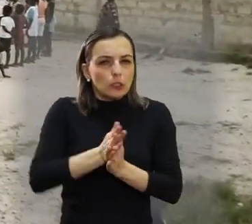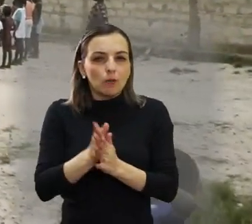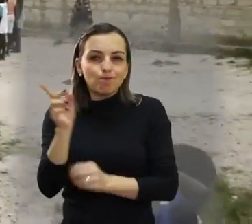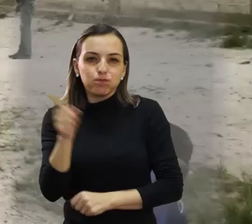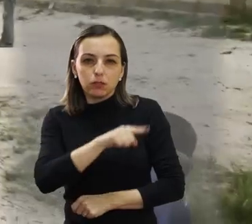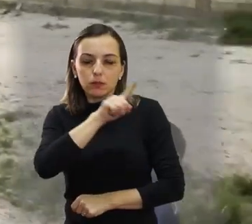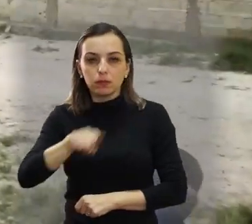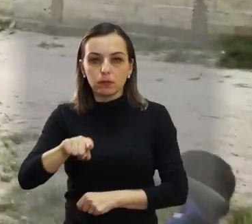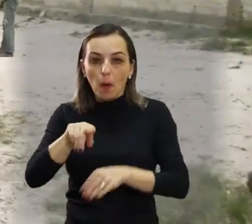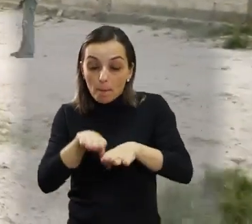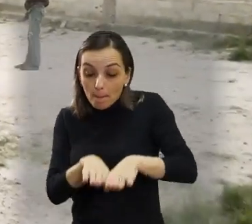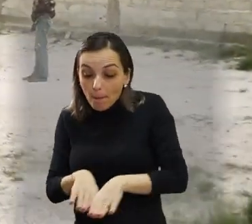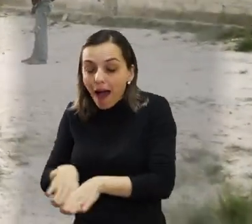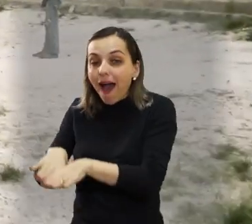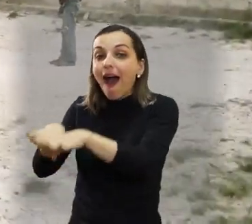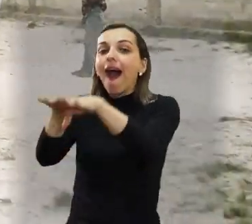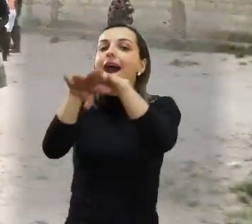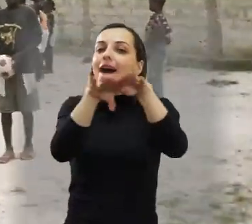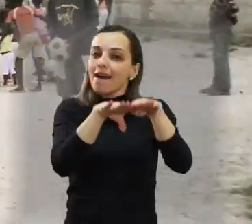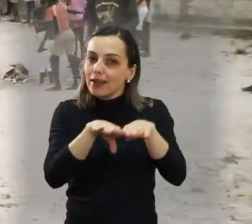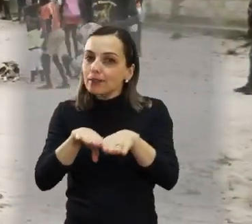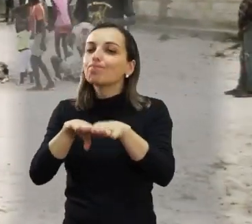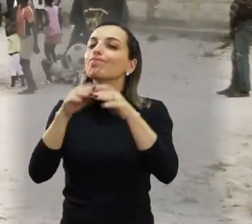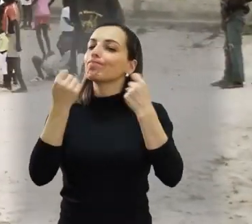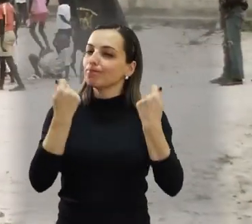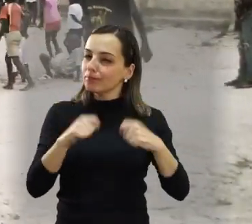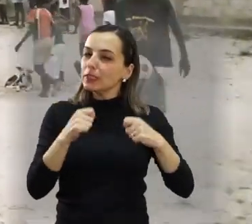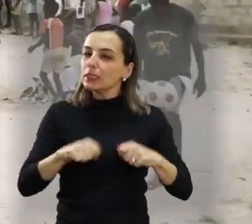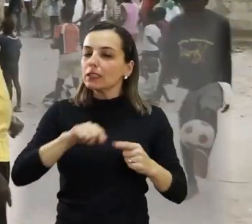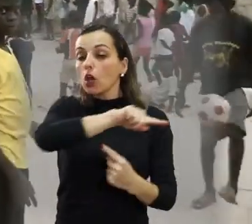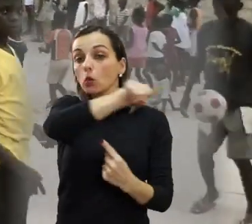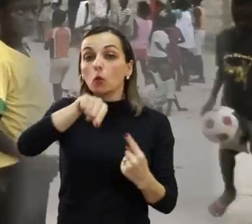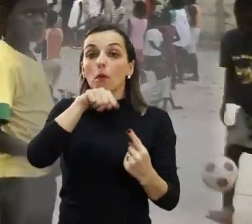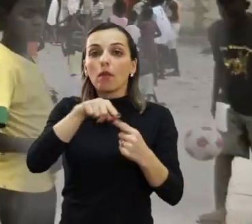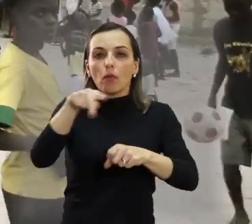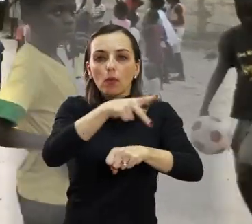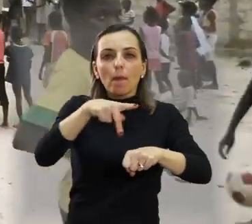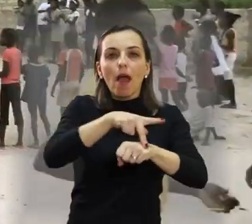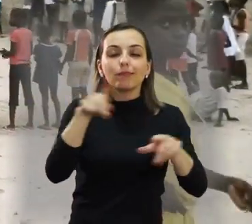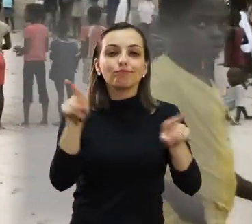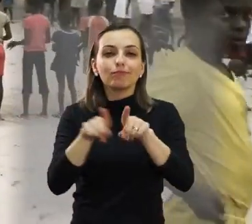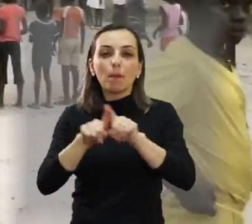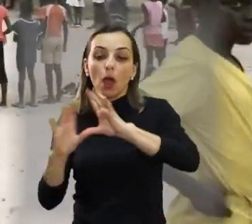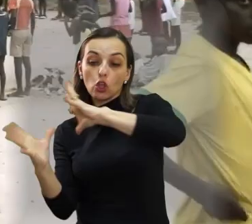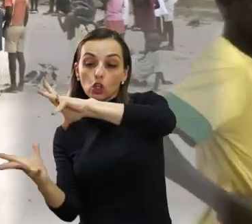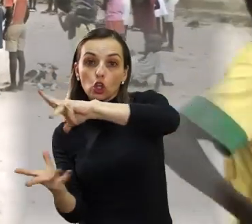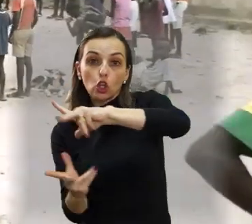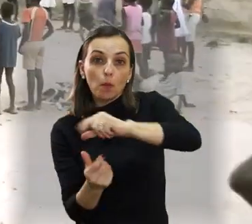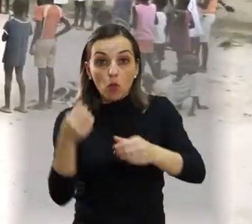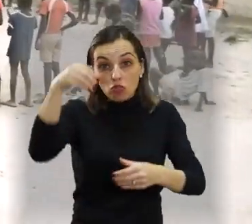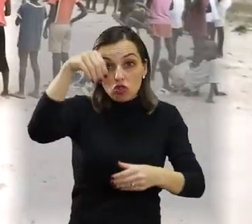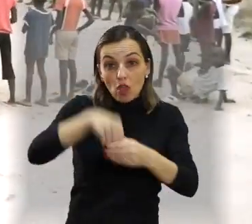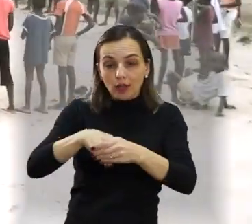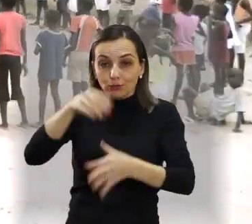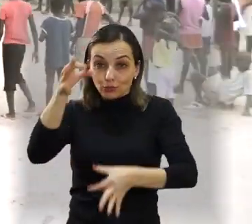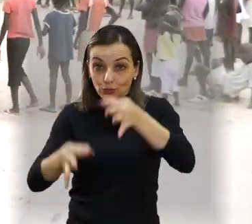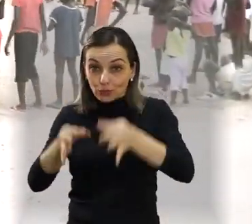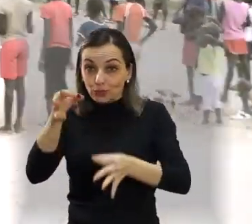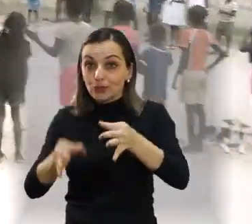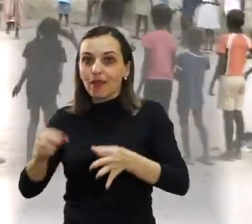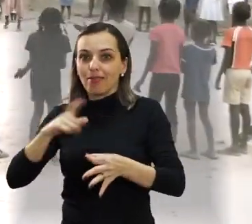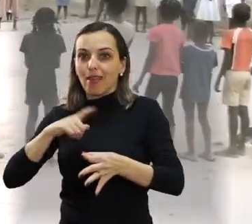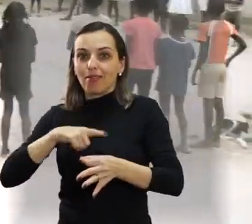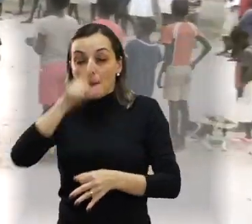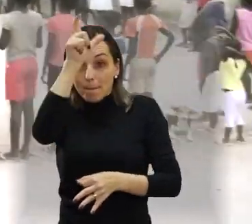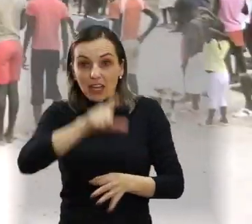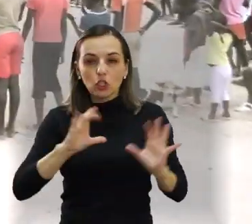preconceitos, que acabasse o racismo, que acabassem as desigualdades sociais, que a gente pudesse ter um Brasil e um mundo um